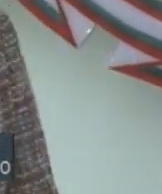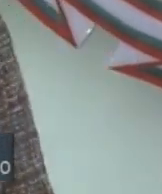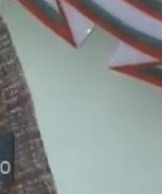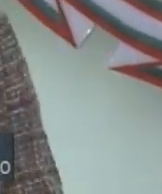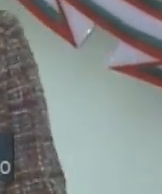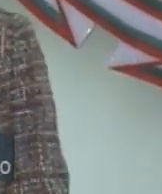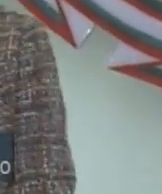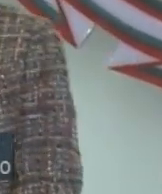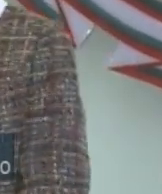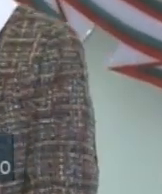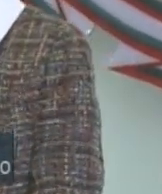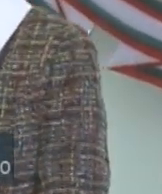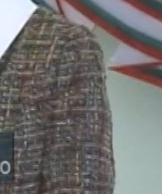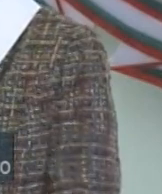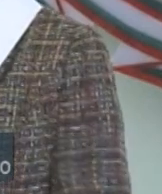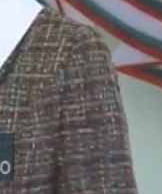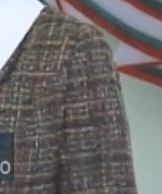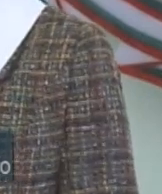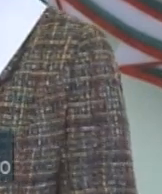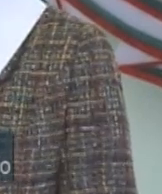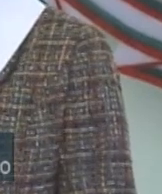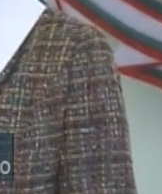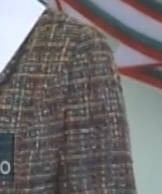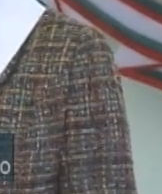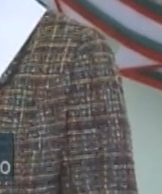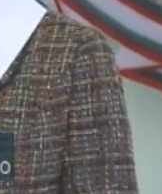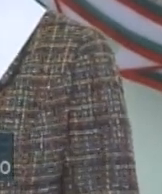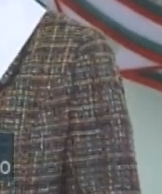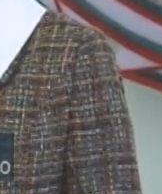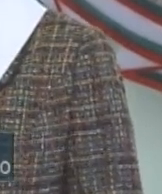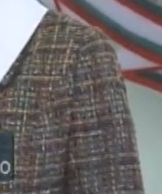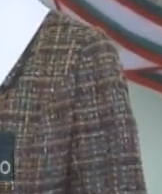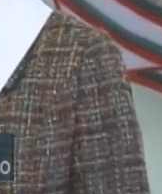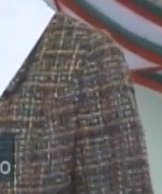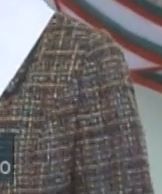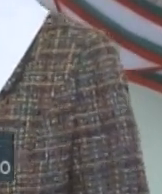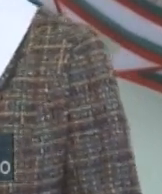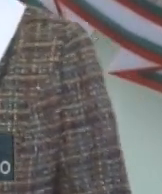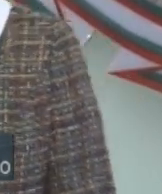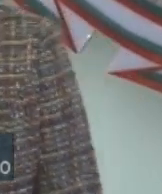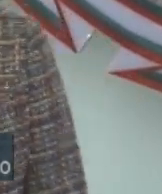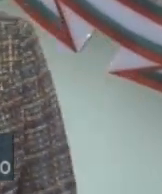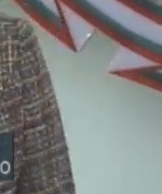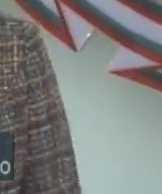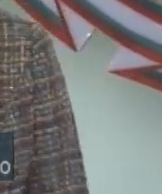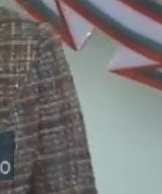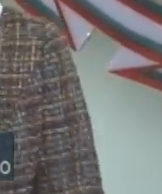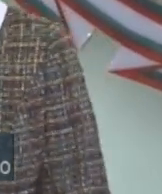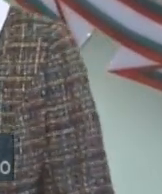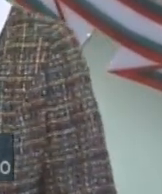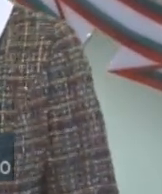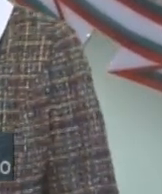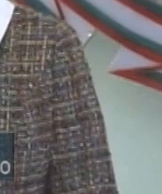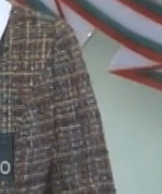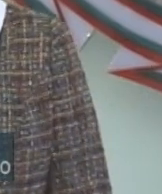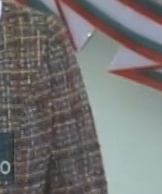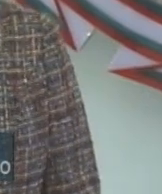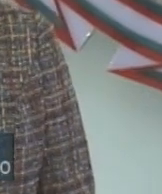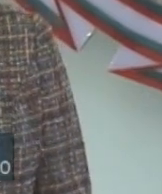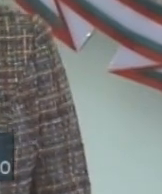em áreas importantes para o Brasil, como, por exemplo, a medicina, a física